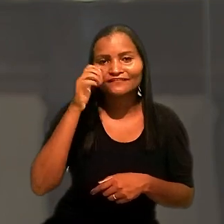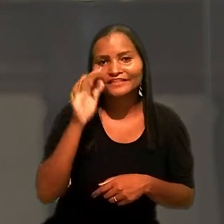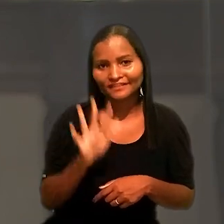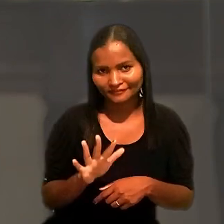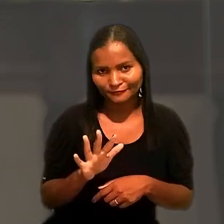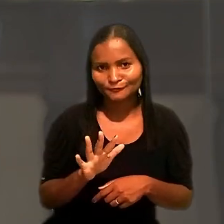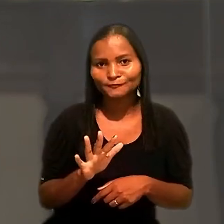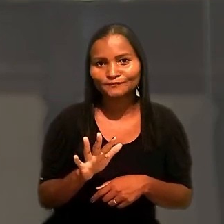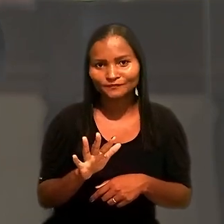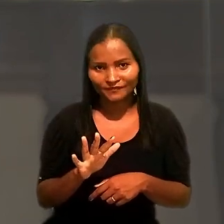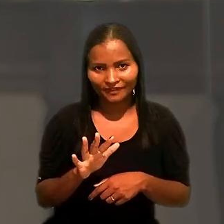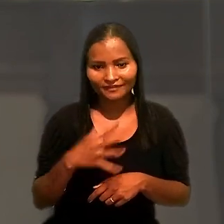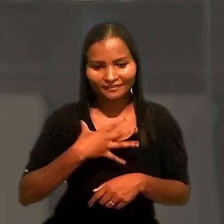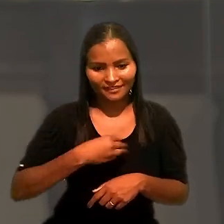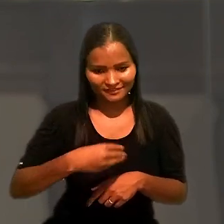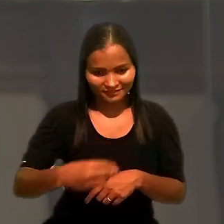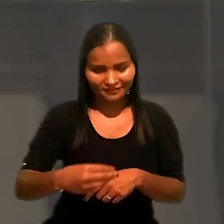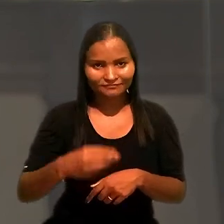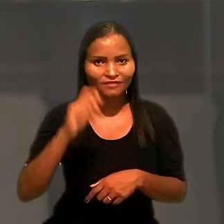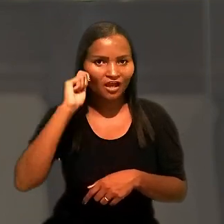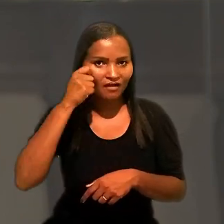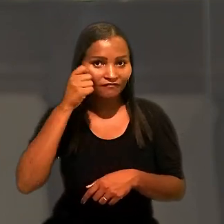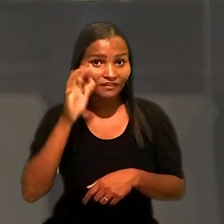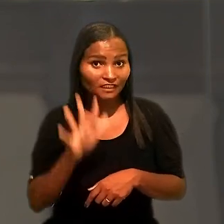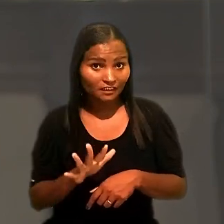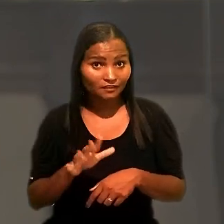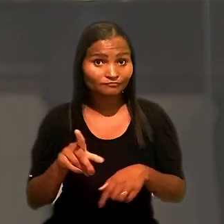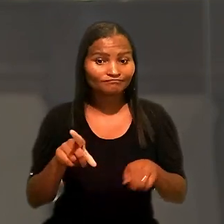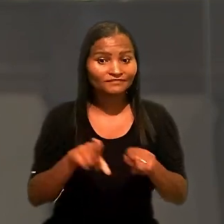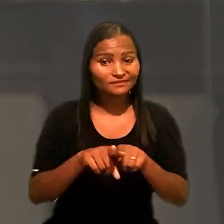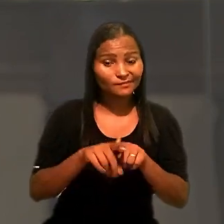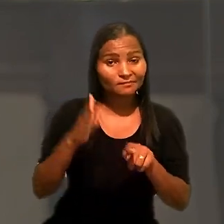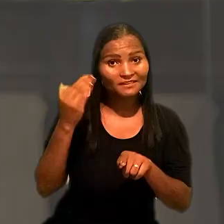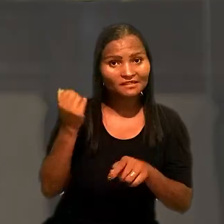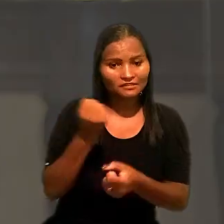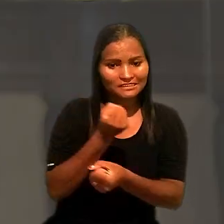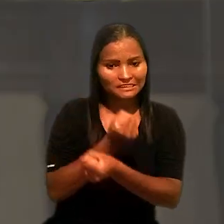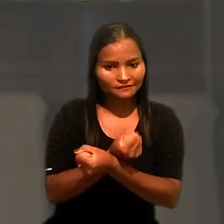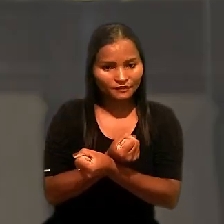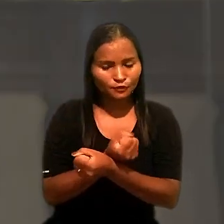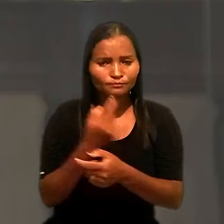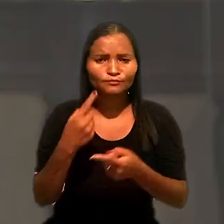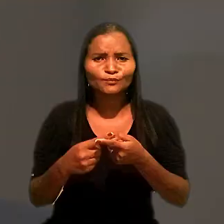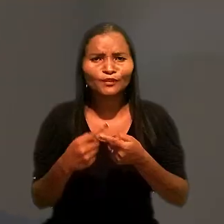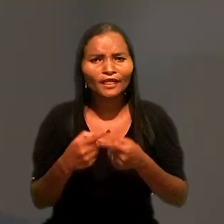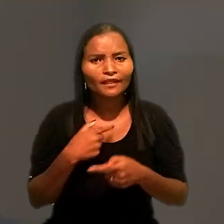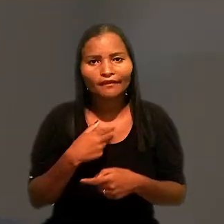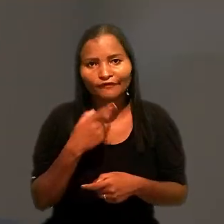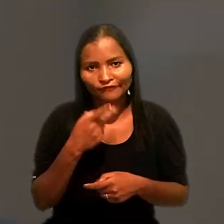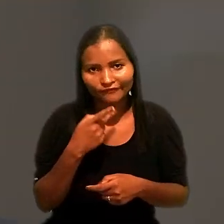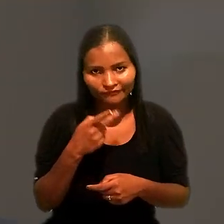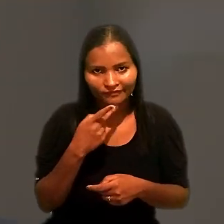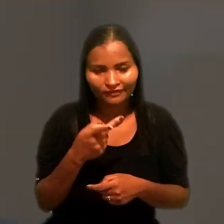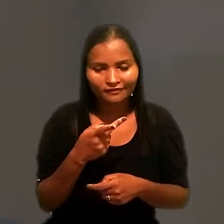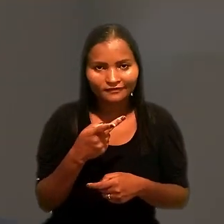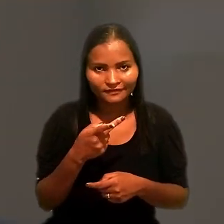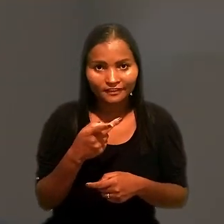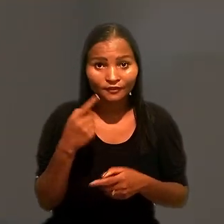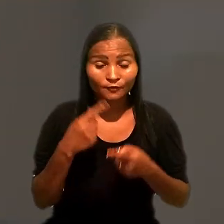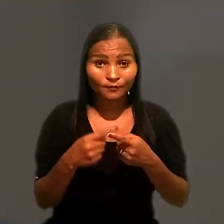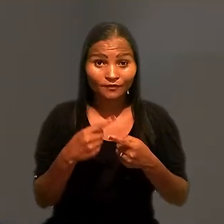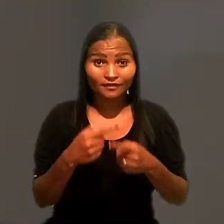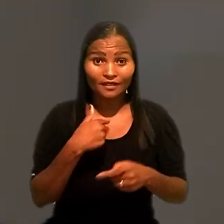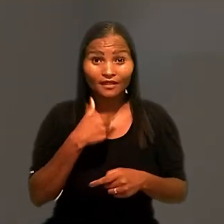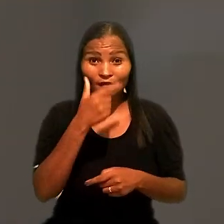descendente de africano, e na época de escravidão. Por que eu digo isso? Porque eu acho